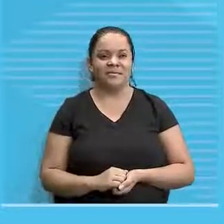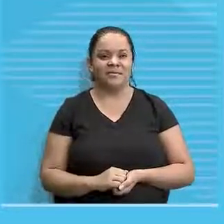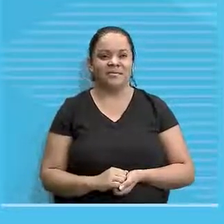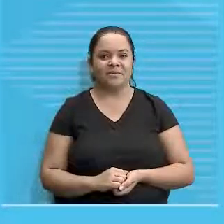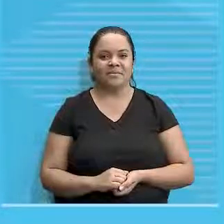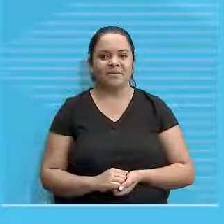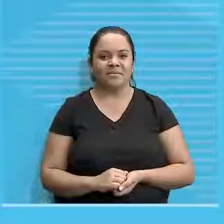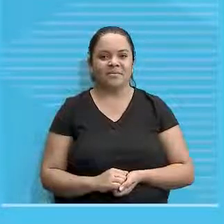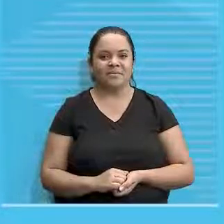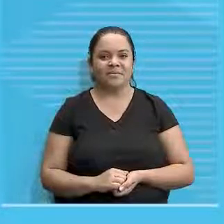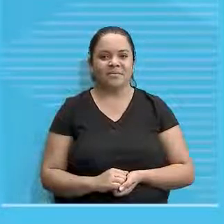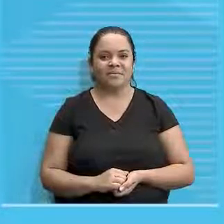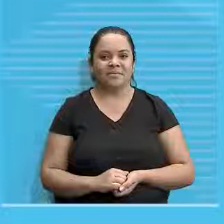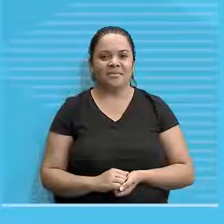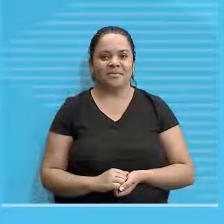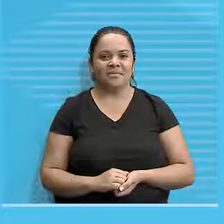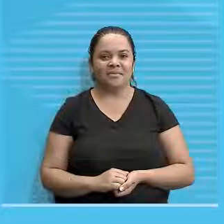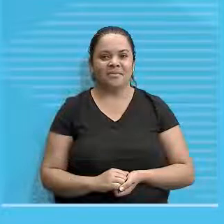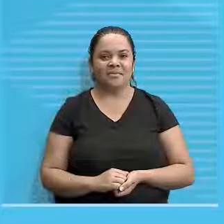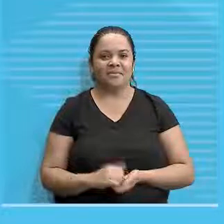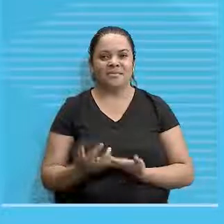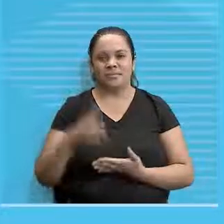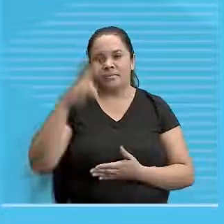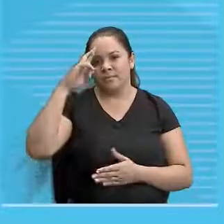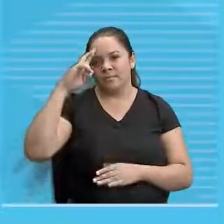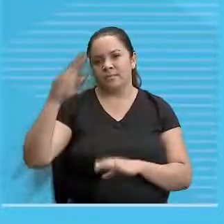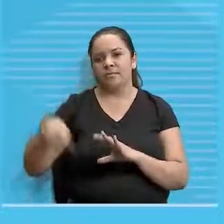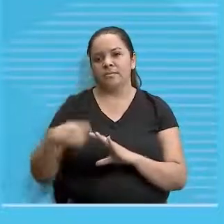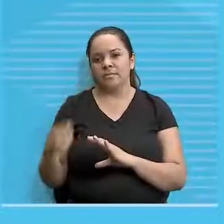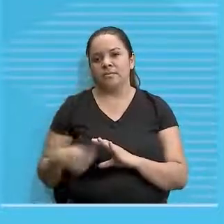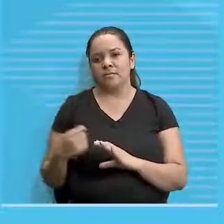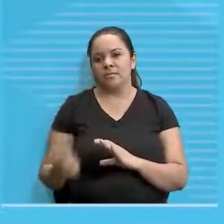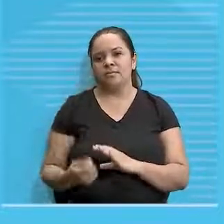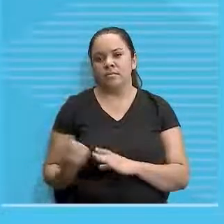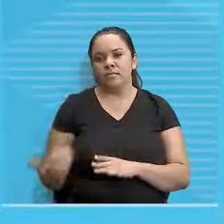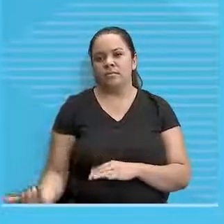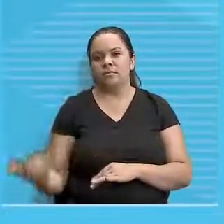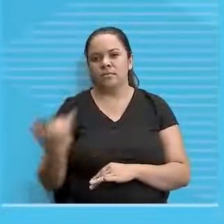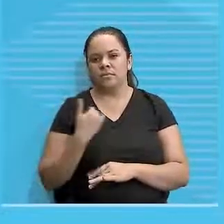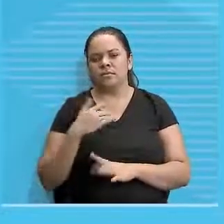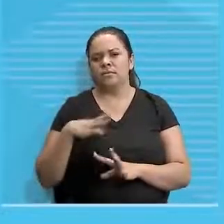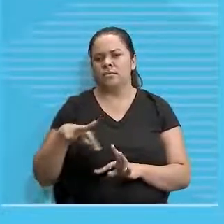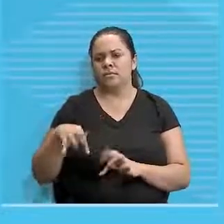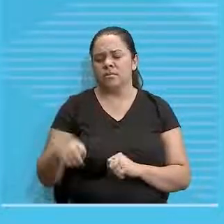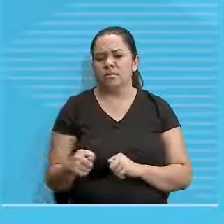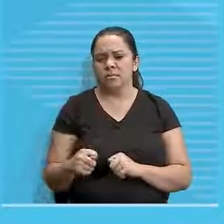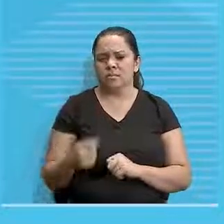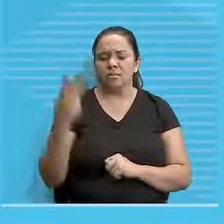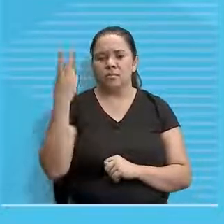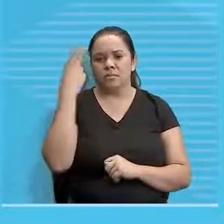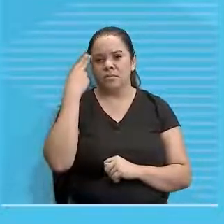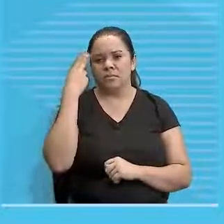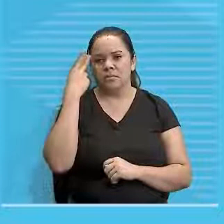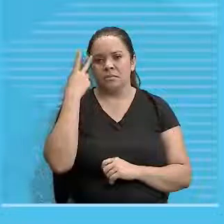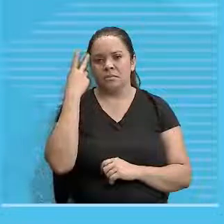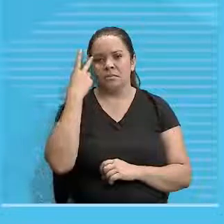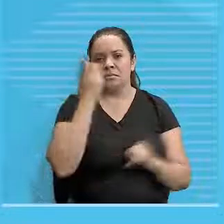gente. O nosso diretor de TV falou que tá tudo normal aqui na nossa conexão, tá certo? São Félix do